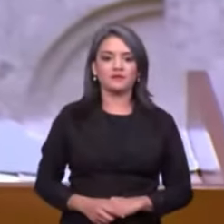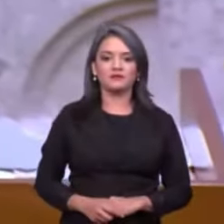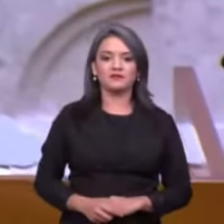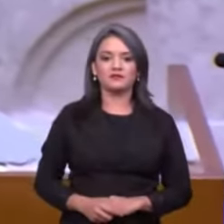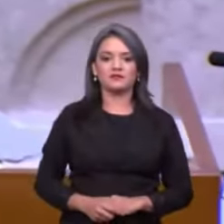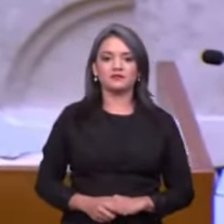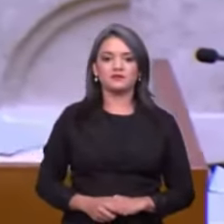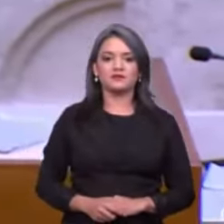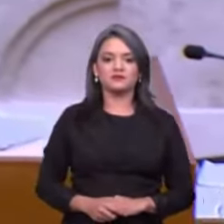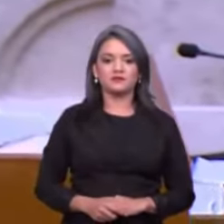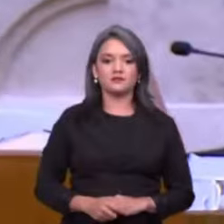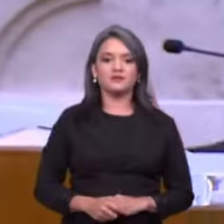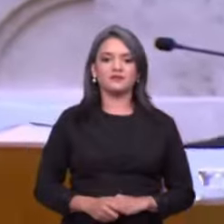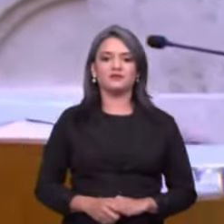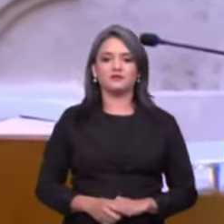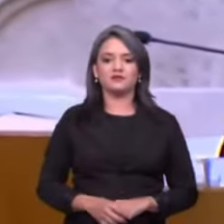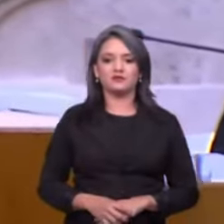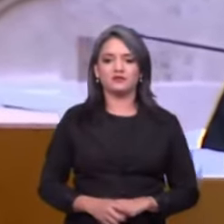Vou tocar.